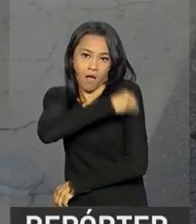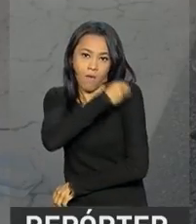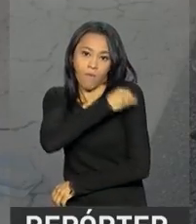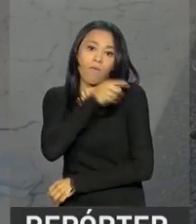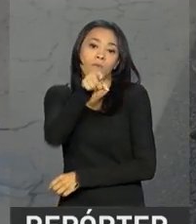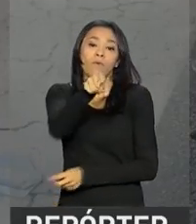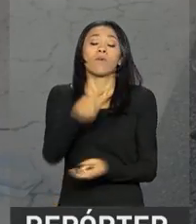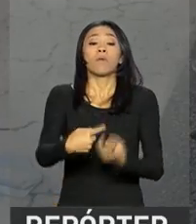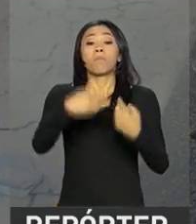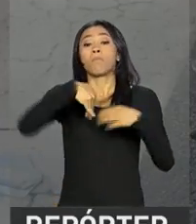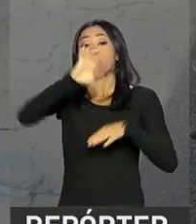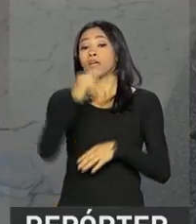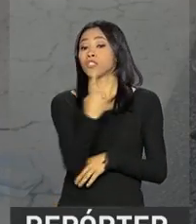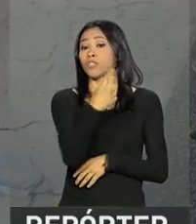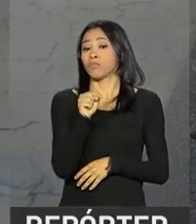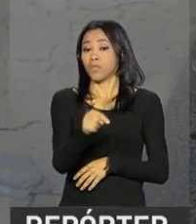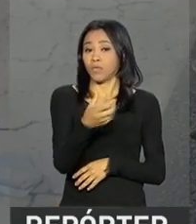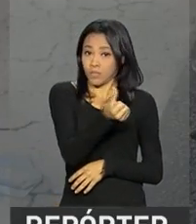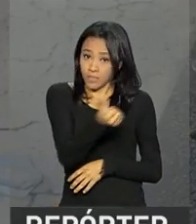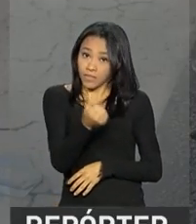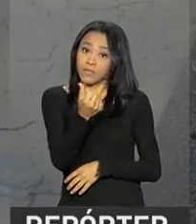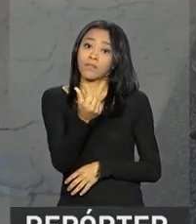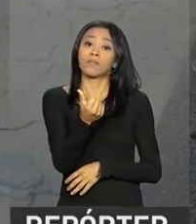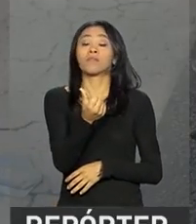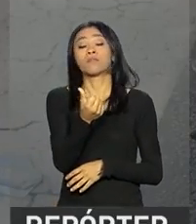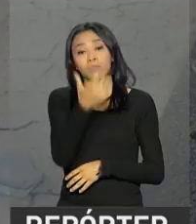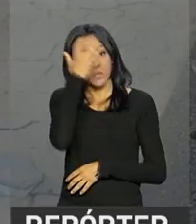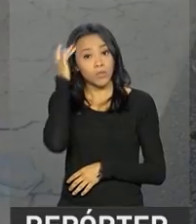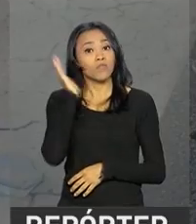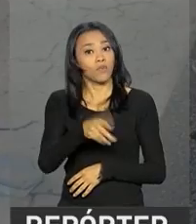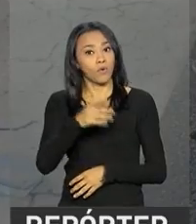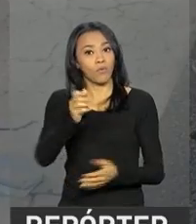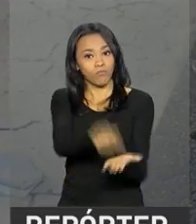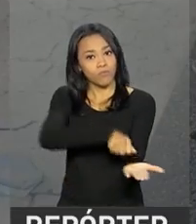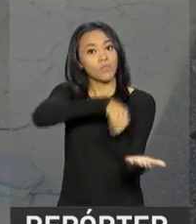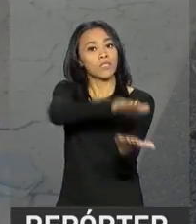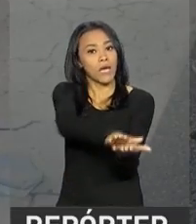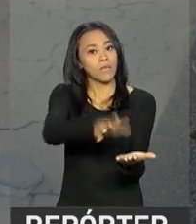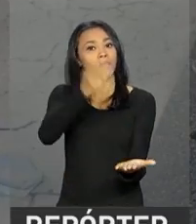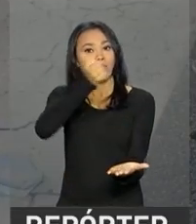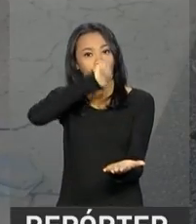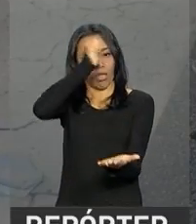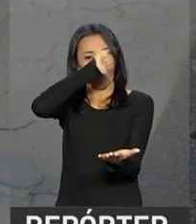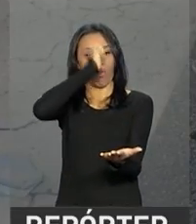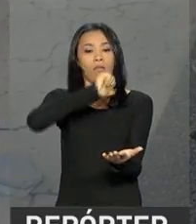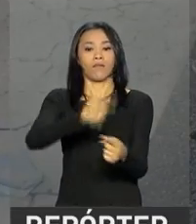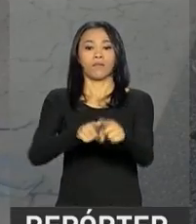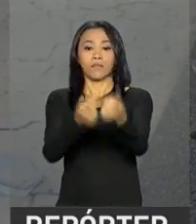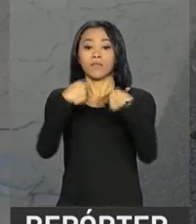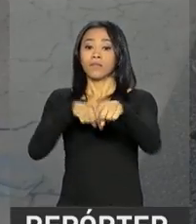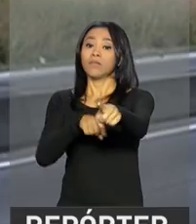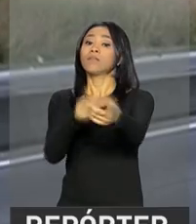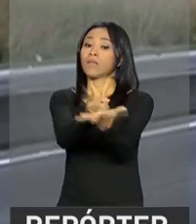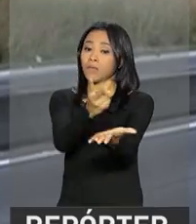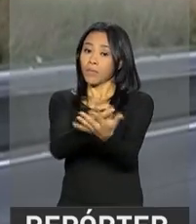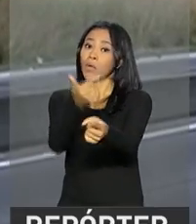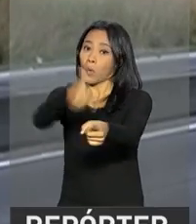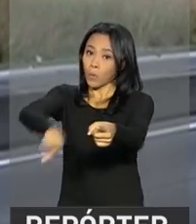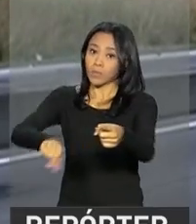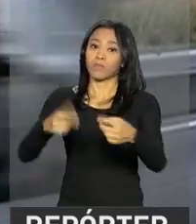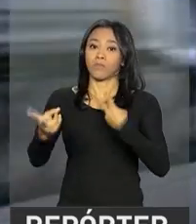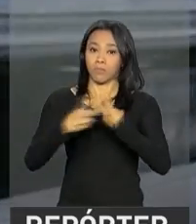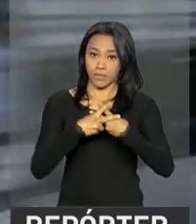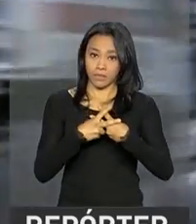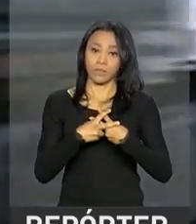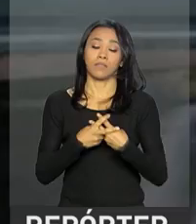1.600 pessoas foram multados por dirigir sob o efeito do álcool e 172 presas por esse motivo a atualização